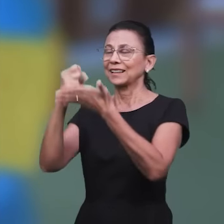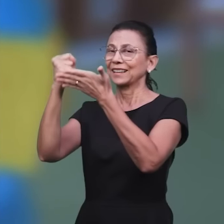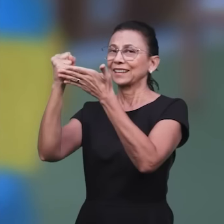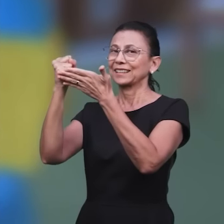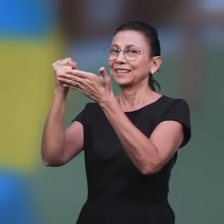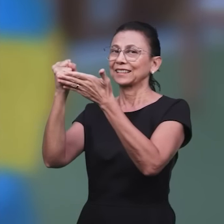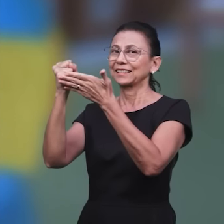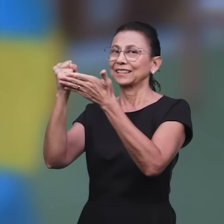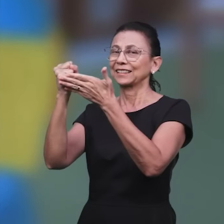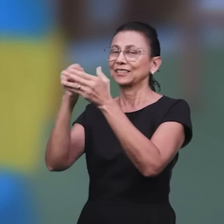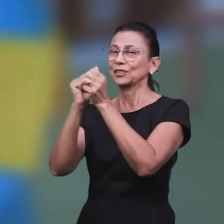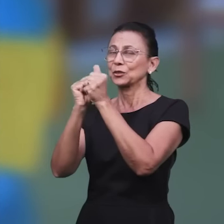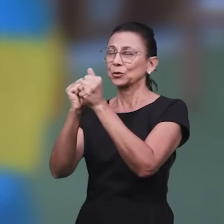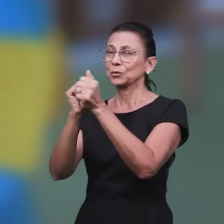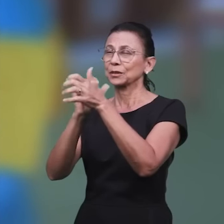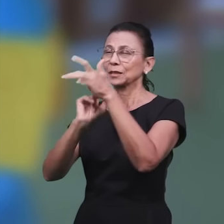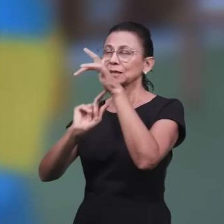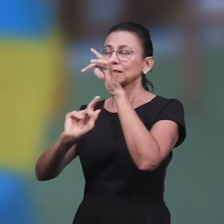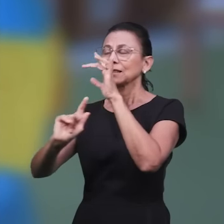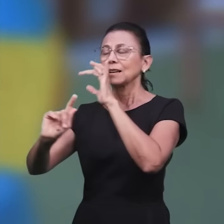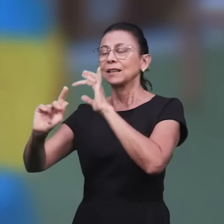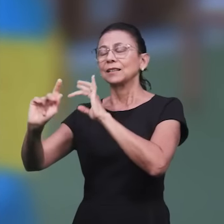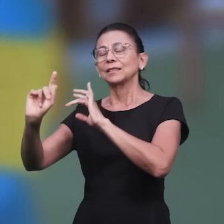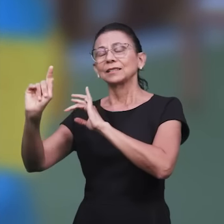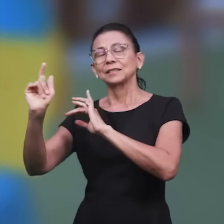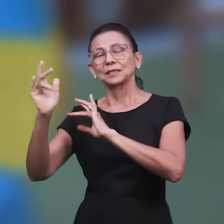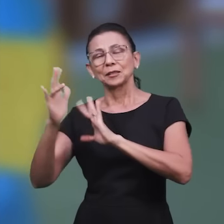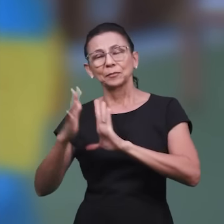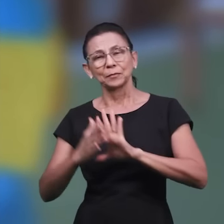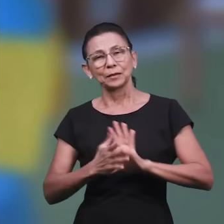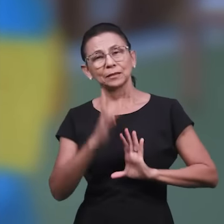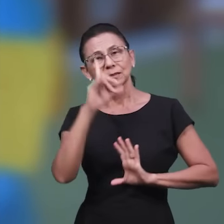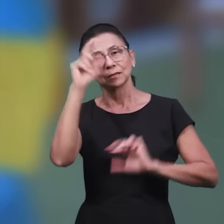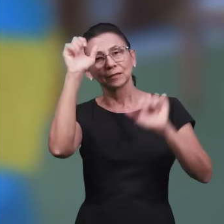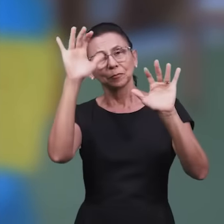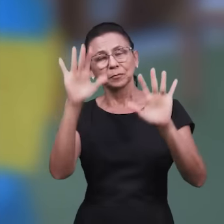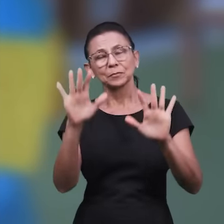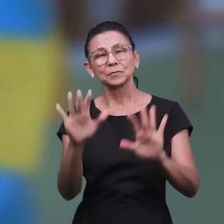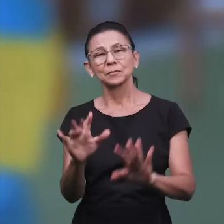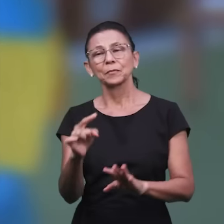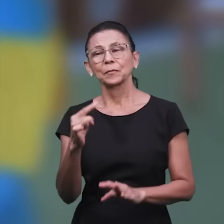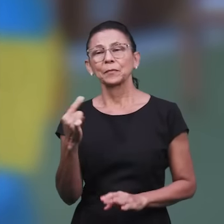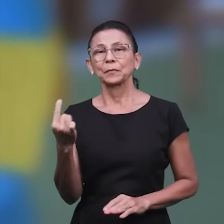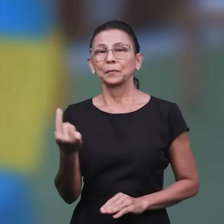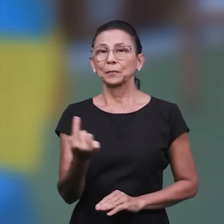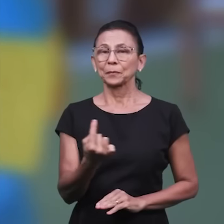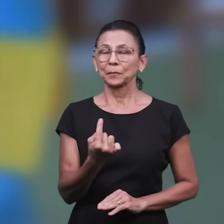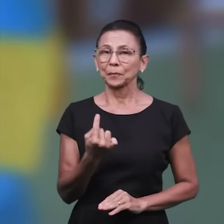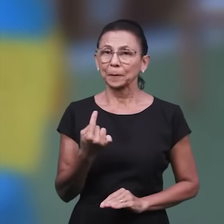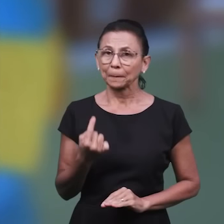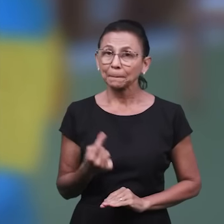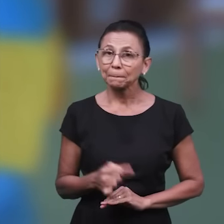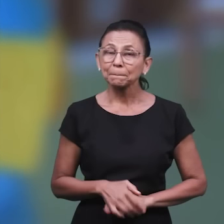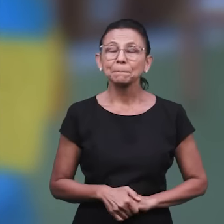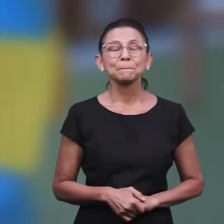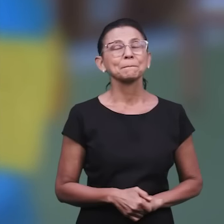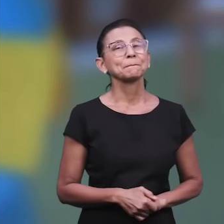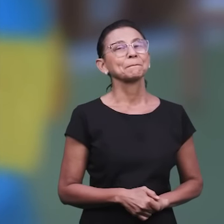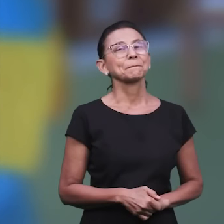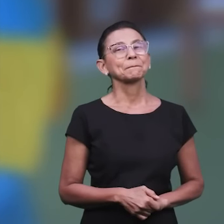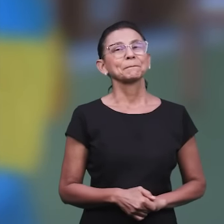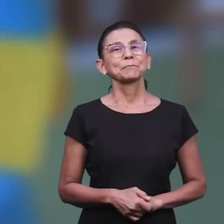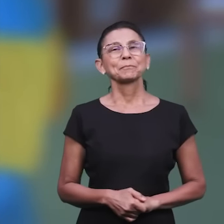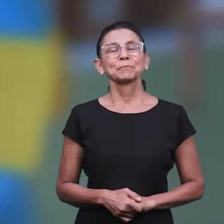na eternidade. Que essa palavra seja uma bênção para todos nós e que ela possa permanecer no nosso